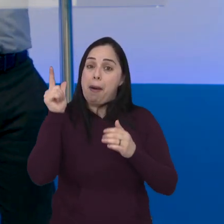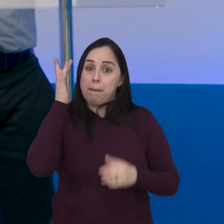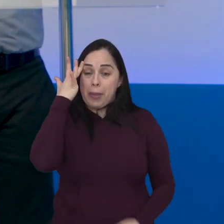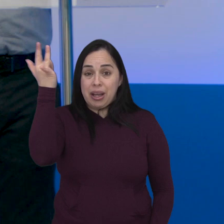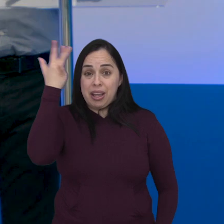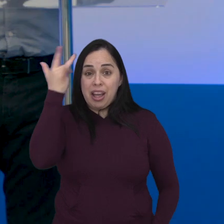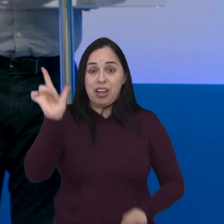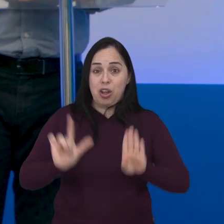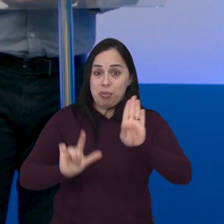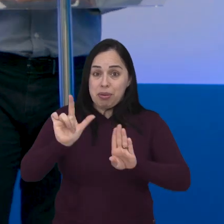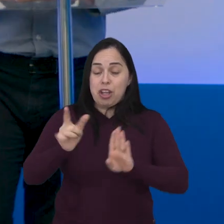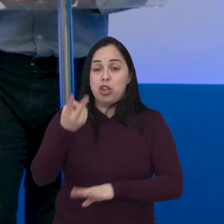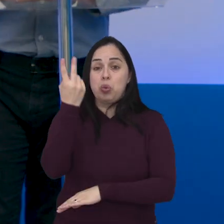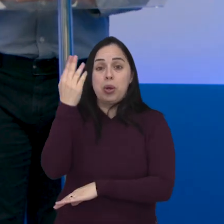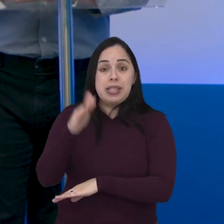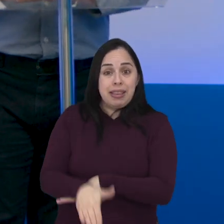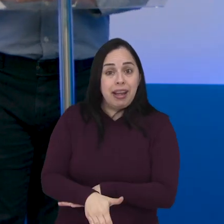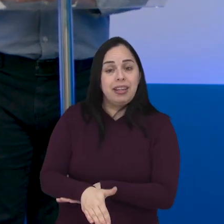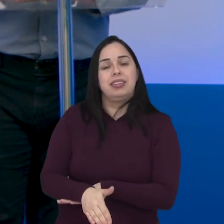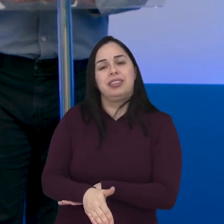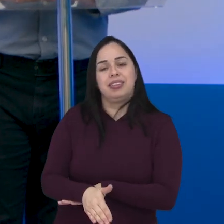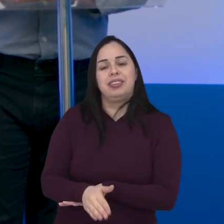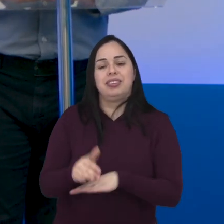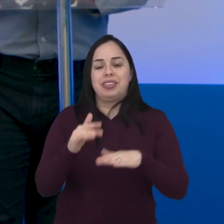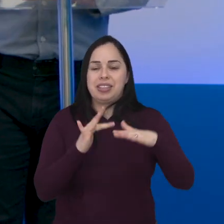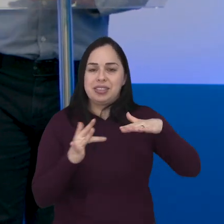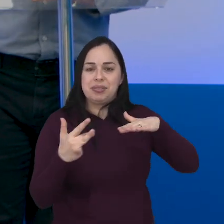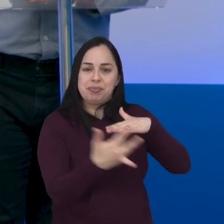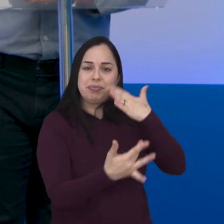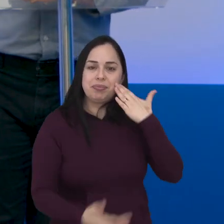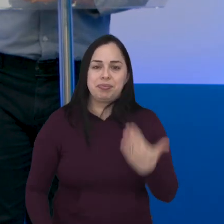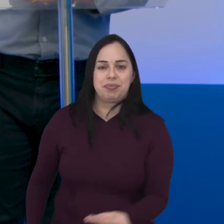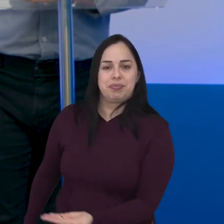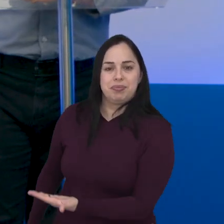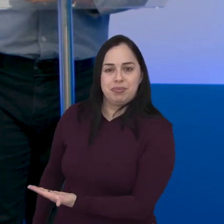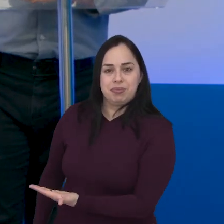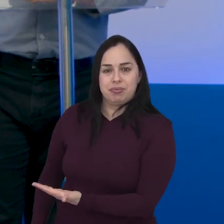de amanhã a partir das 2 horas da tarde. Nossas redes sociais estão